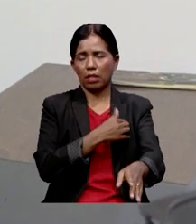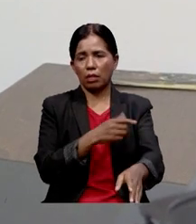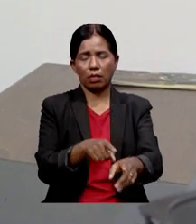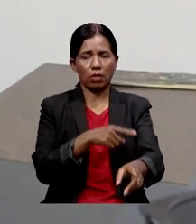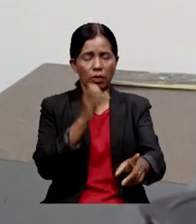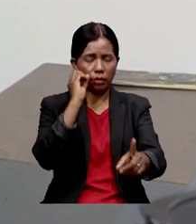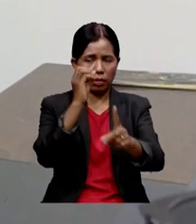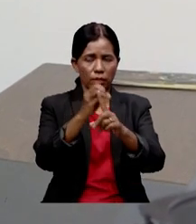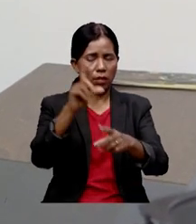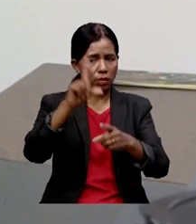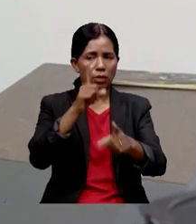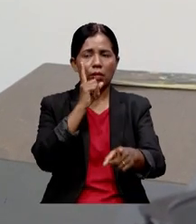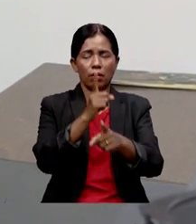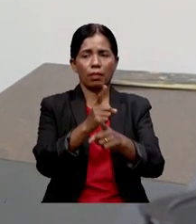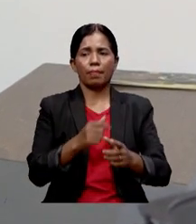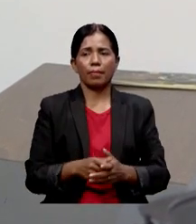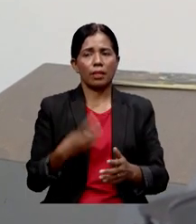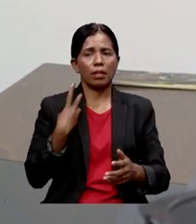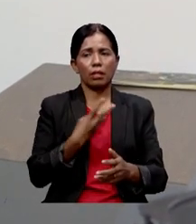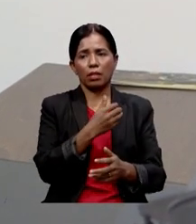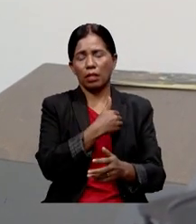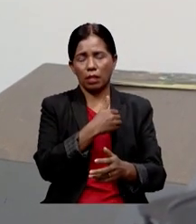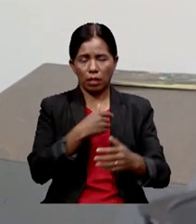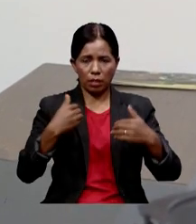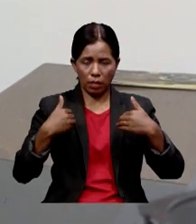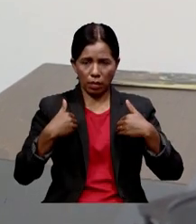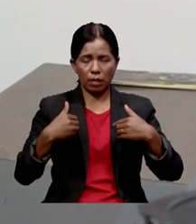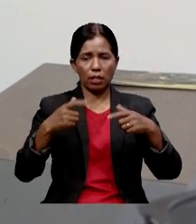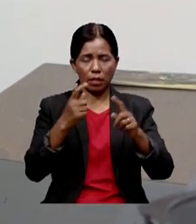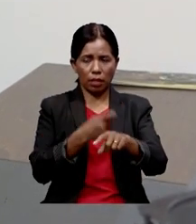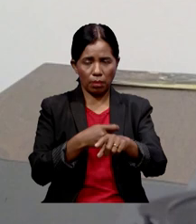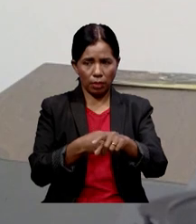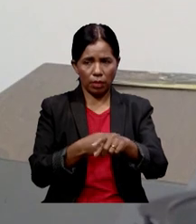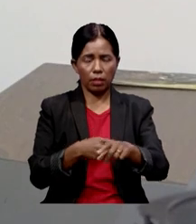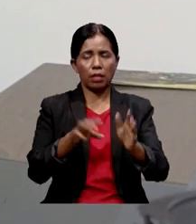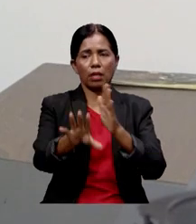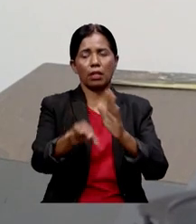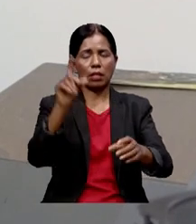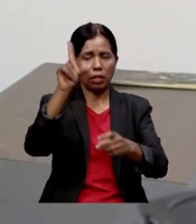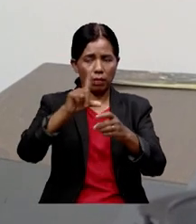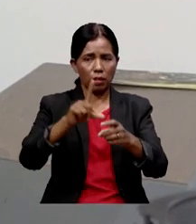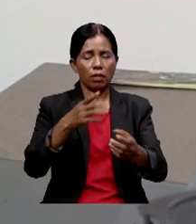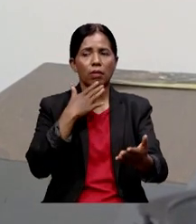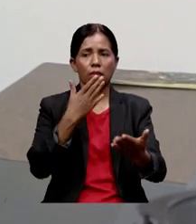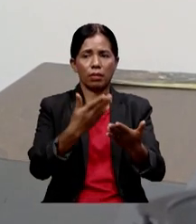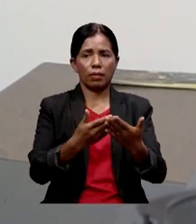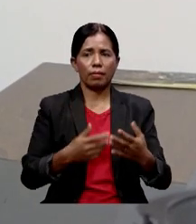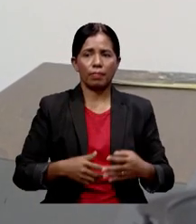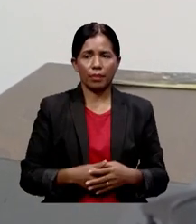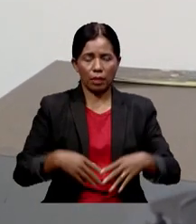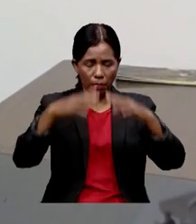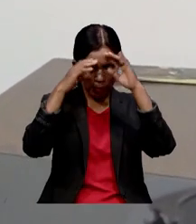objetivo do laboratório nem longe, mas bem, e tem tempo se ia tan se consegue ia tan no laboratório de qualidade.